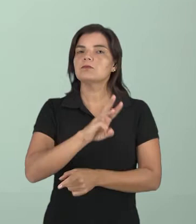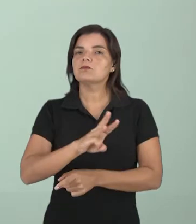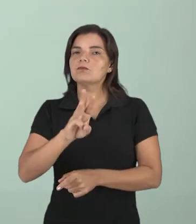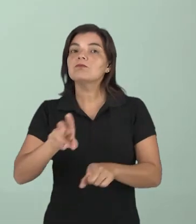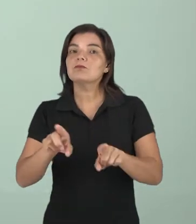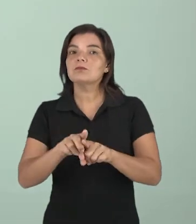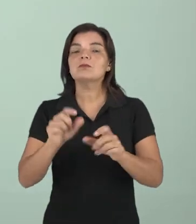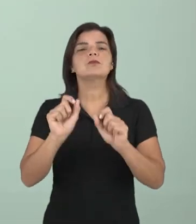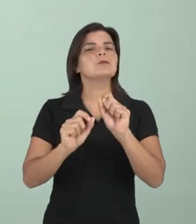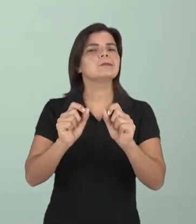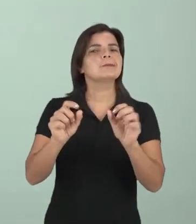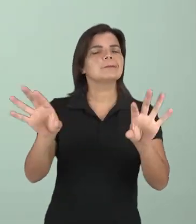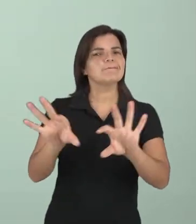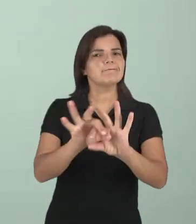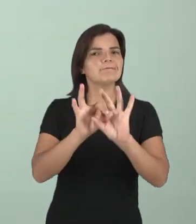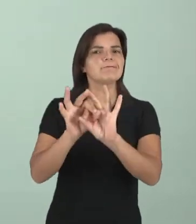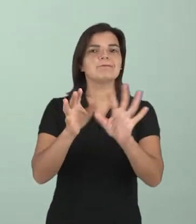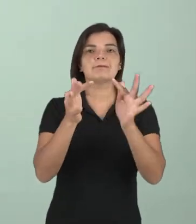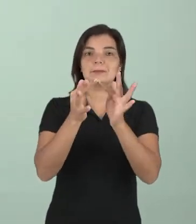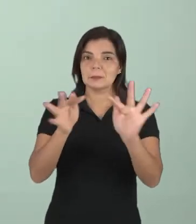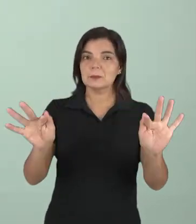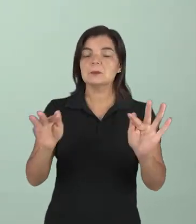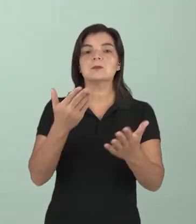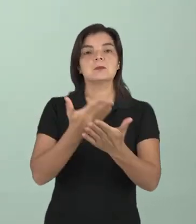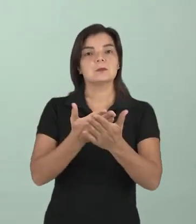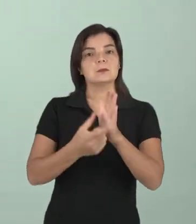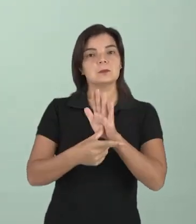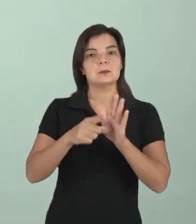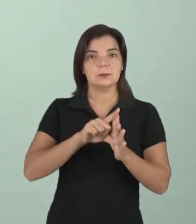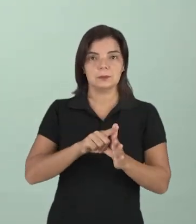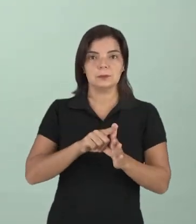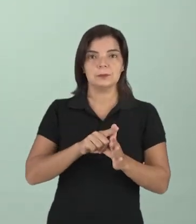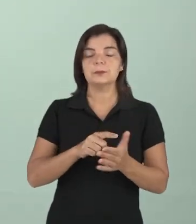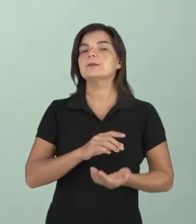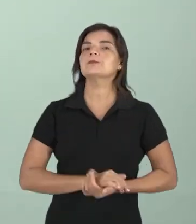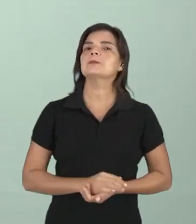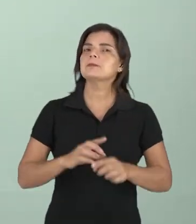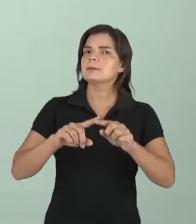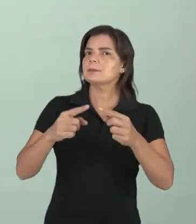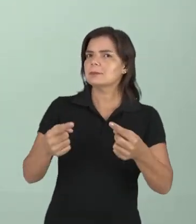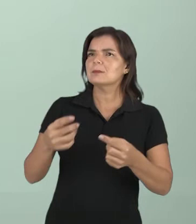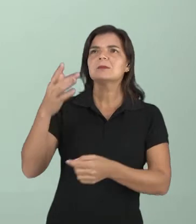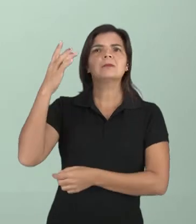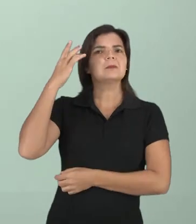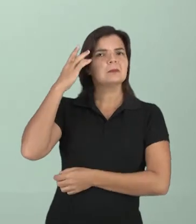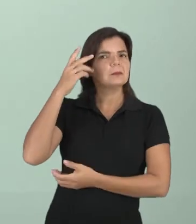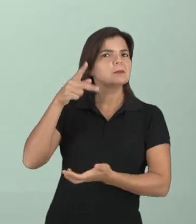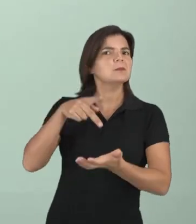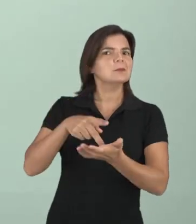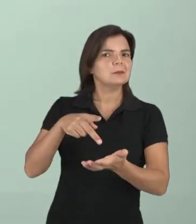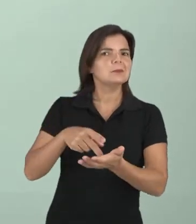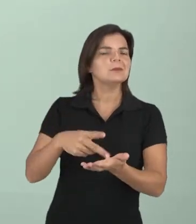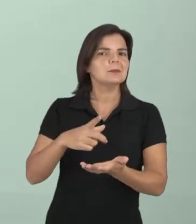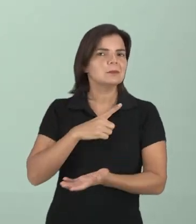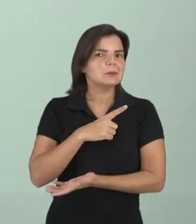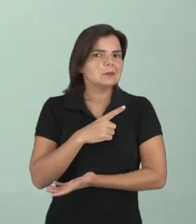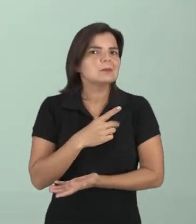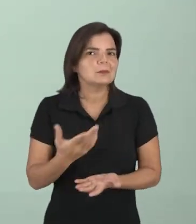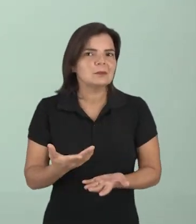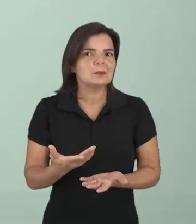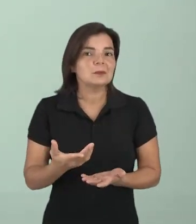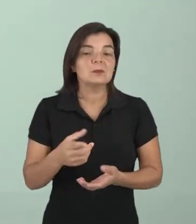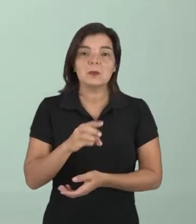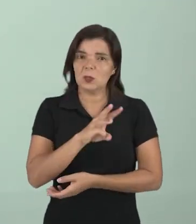com as funções, que vocês já viram em aulas anteriores. Mas será se realmente ela tem